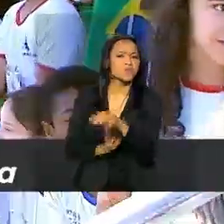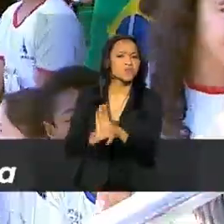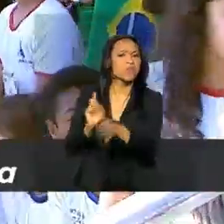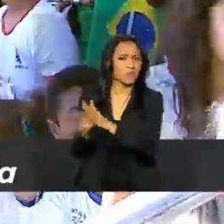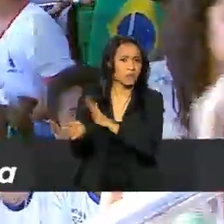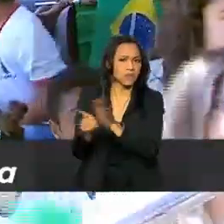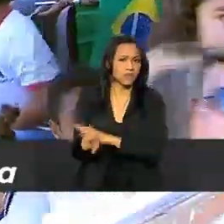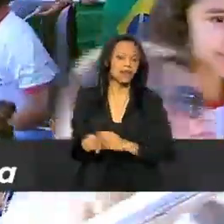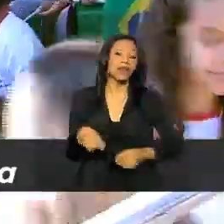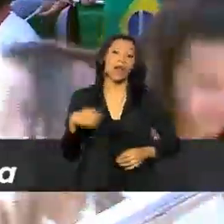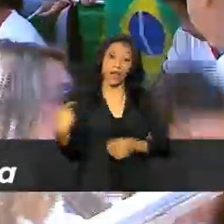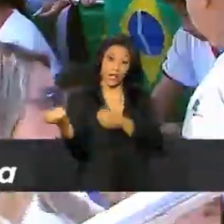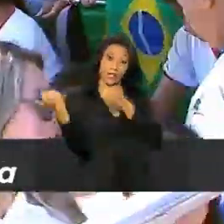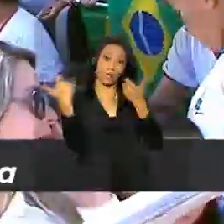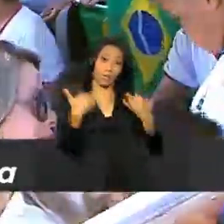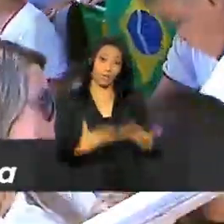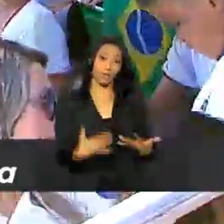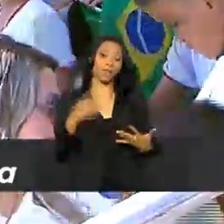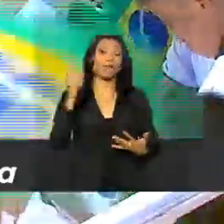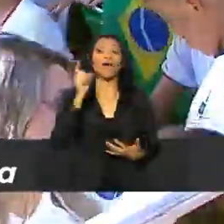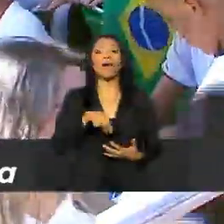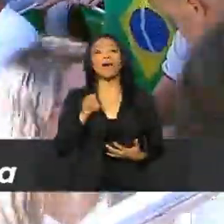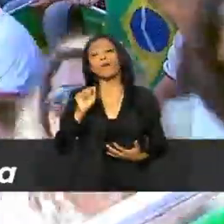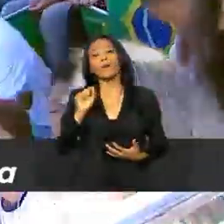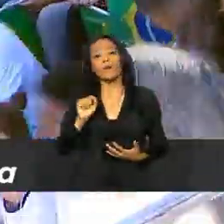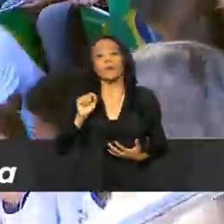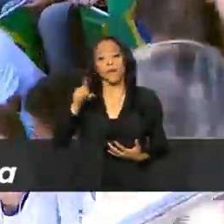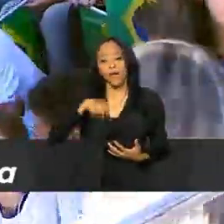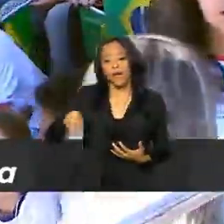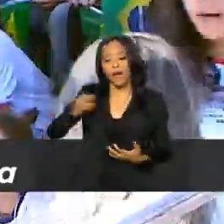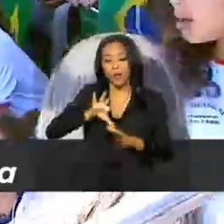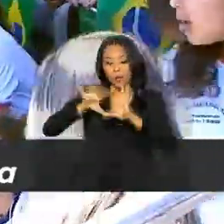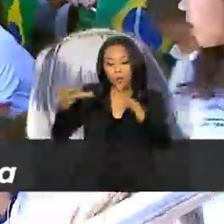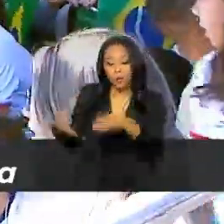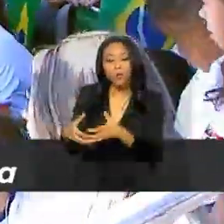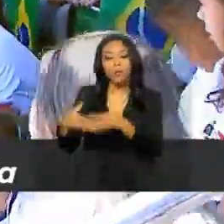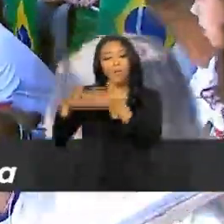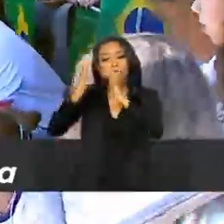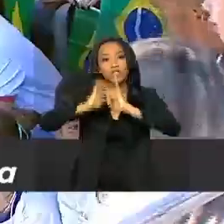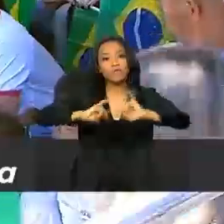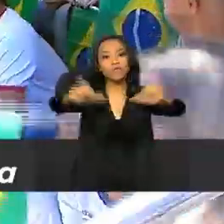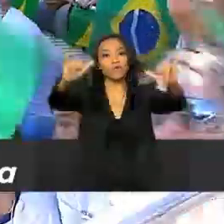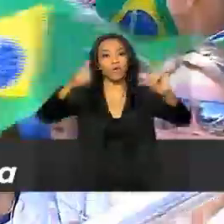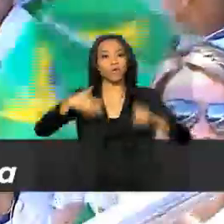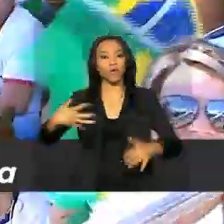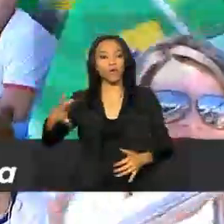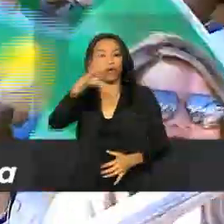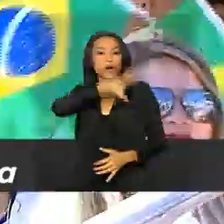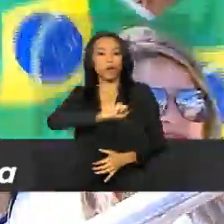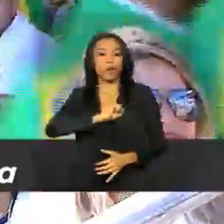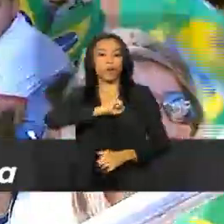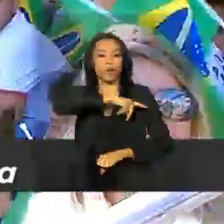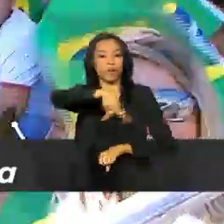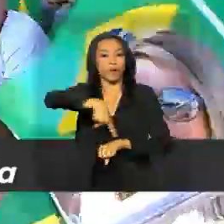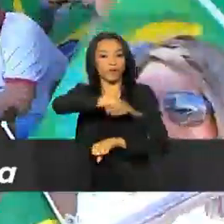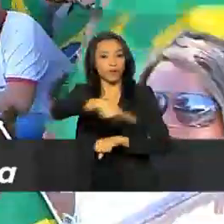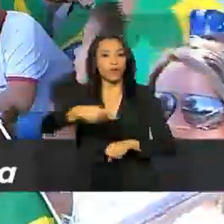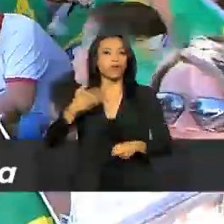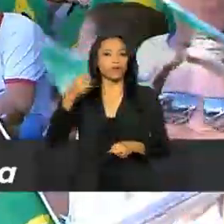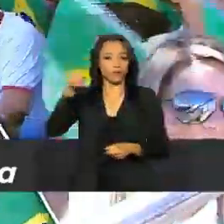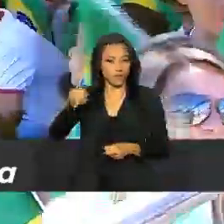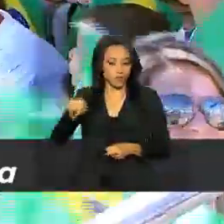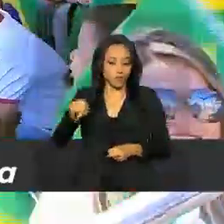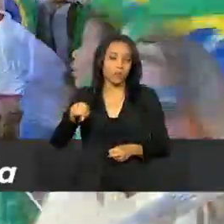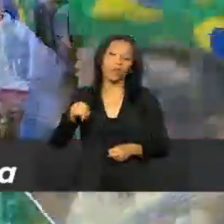Defesa Nacional é uma organização civil que divulga o civismo e o patriotismo como vetores, né, do